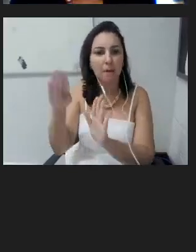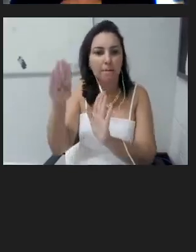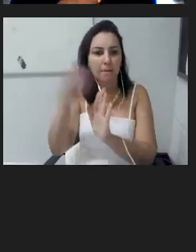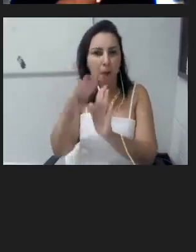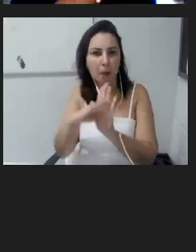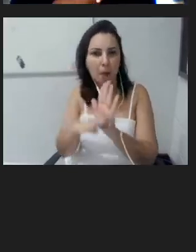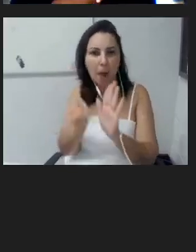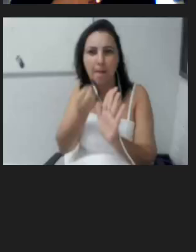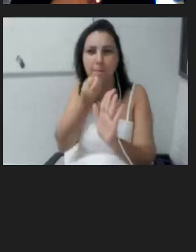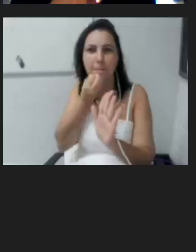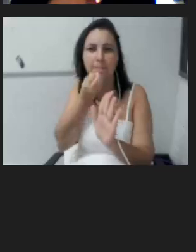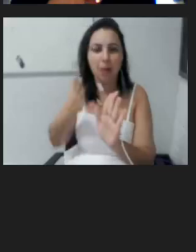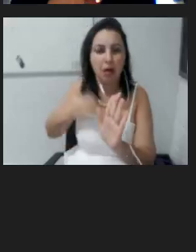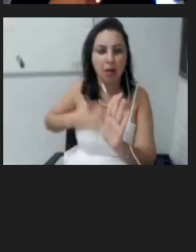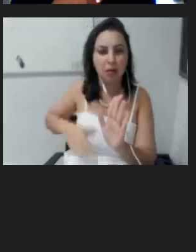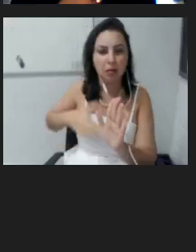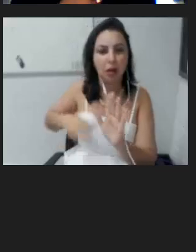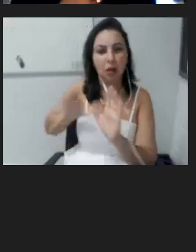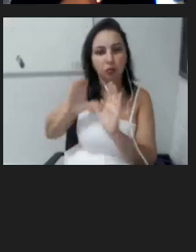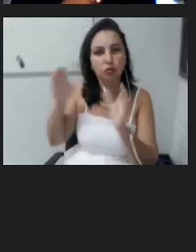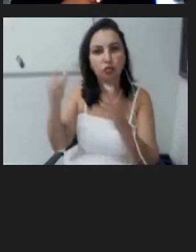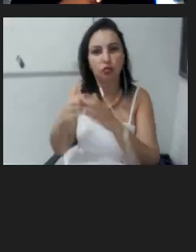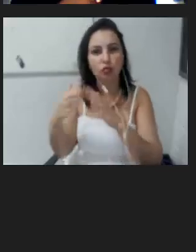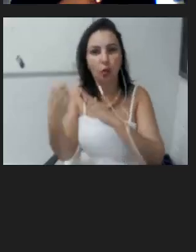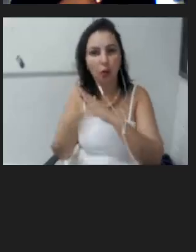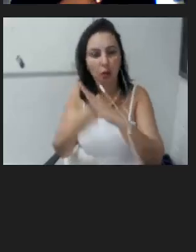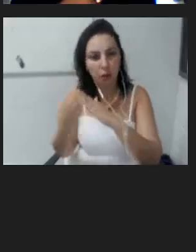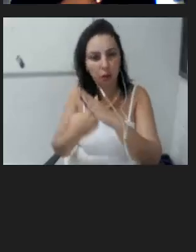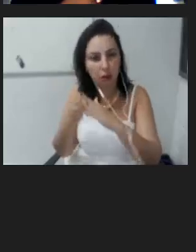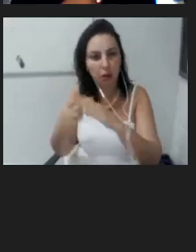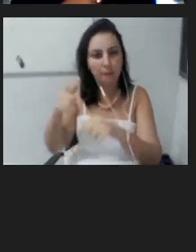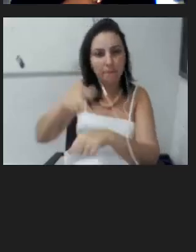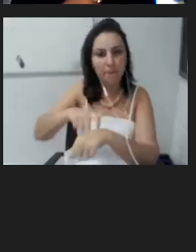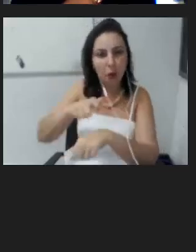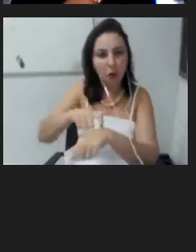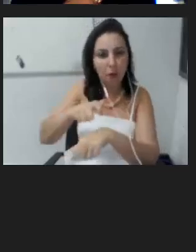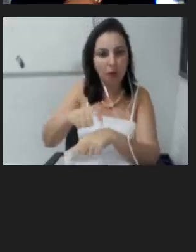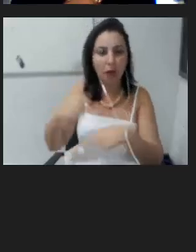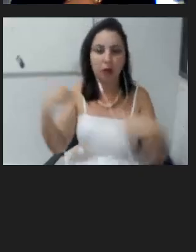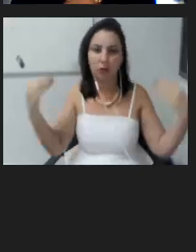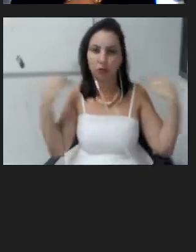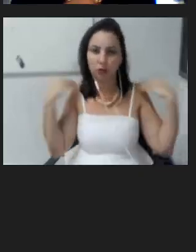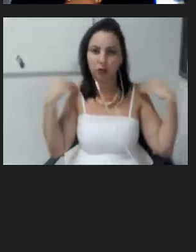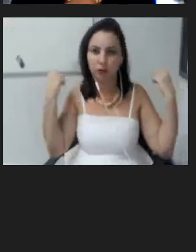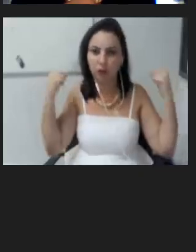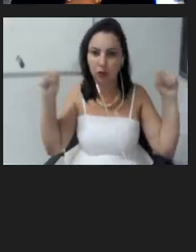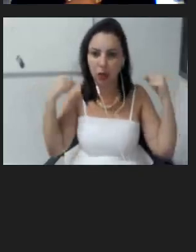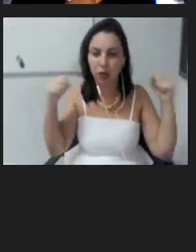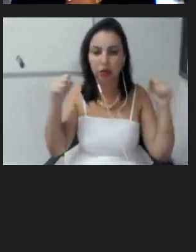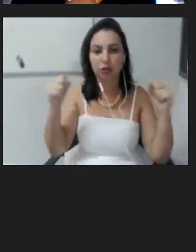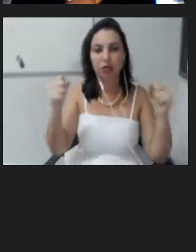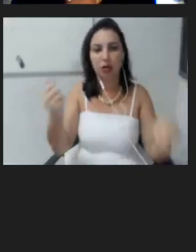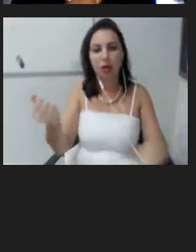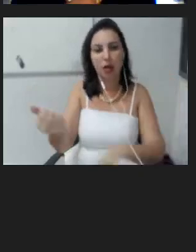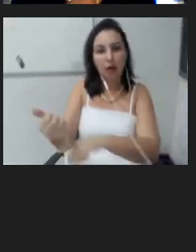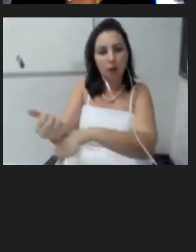bem-estar corporativo que inclua momentos de atividade física, emocional, social e